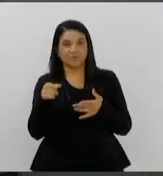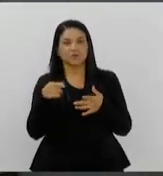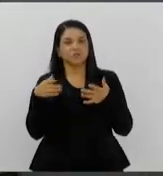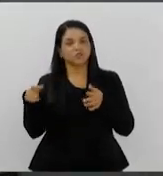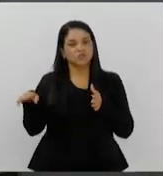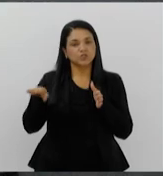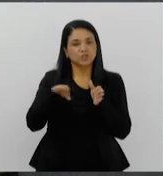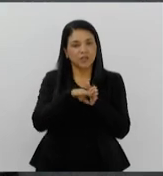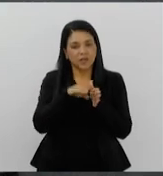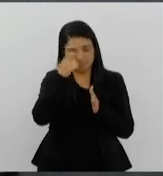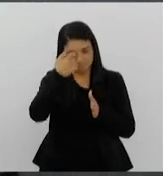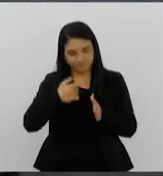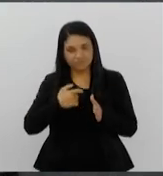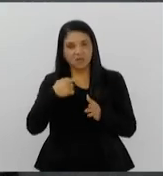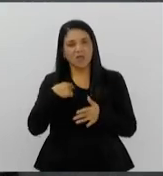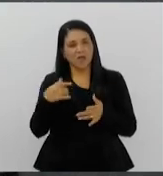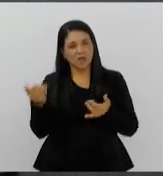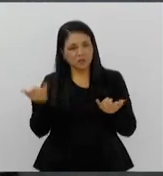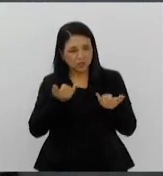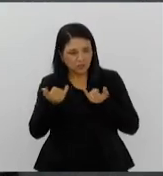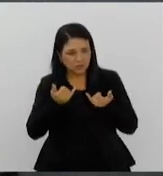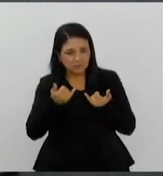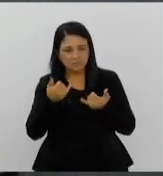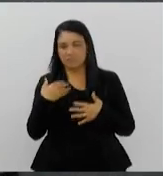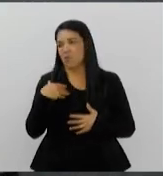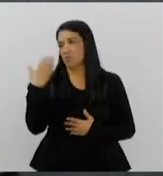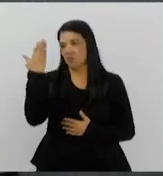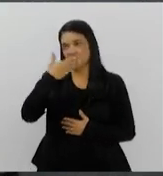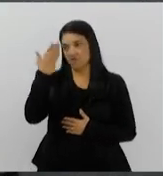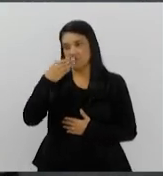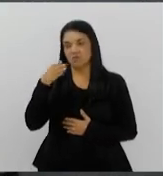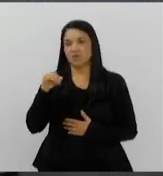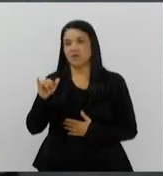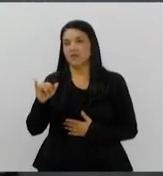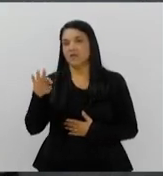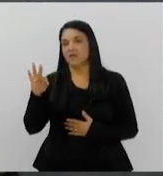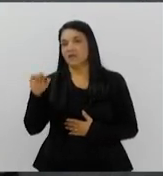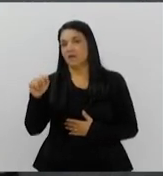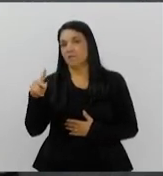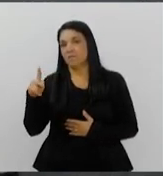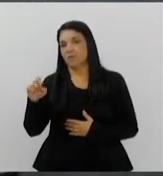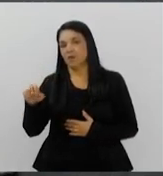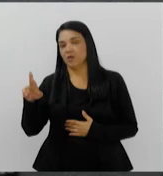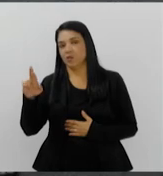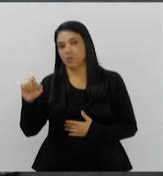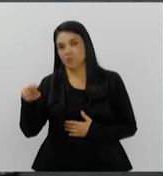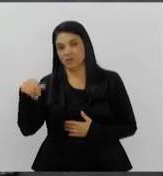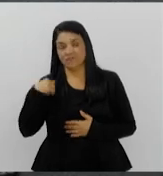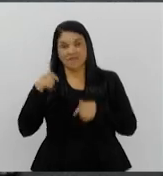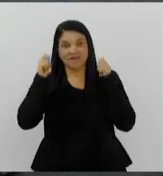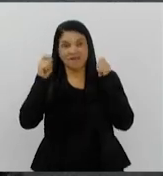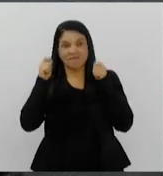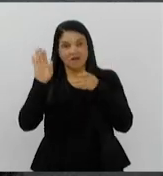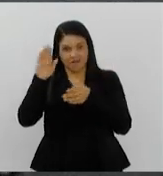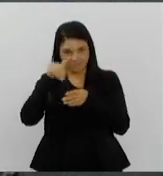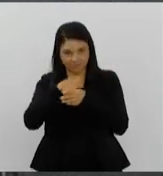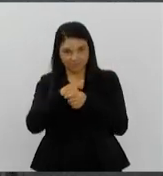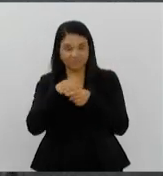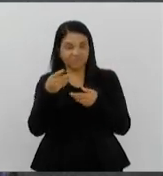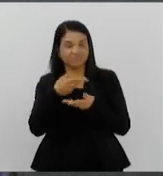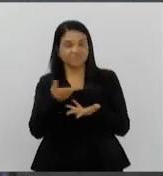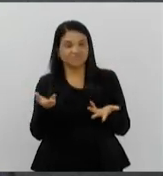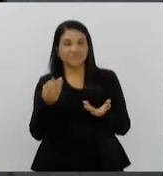deputados perguntaram se eu tinha visto uma notícia. Eu não vi. Estou em Itapiruna, estou em campanha na região, e tem ficado muito online, tem vindo